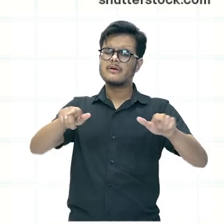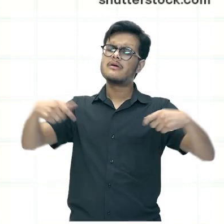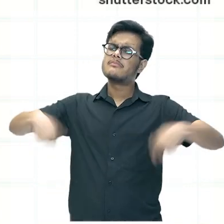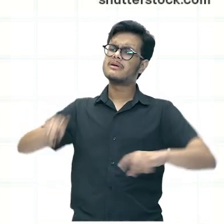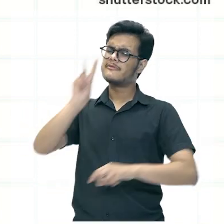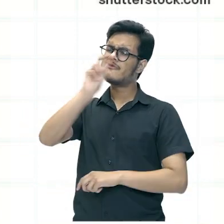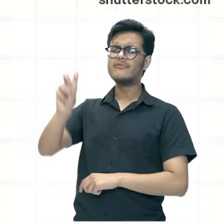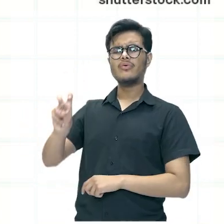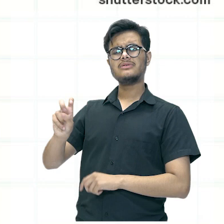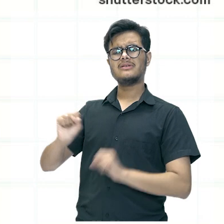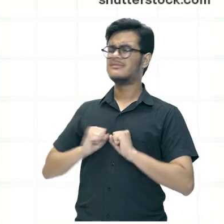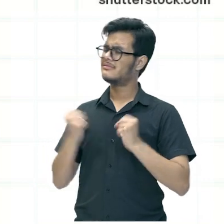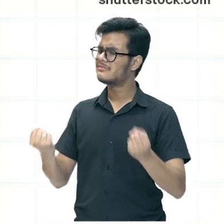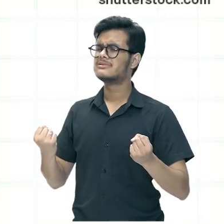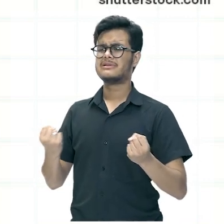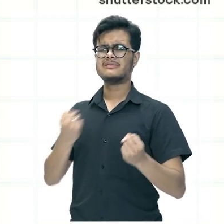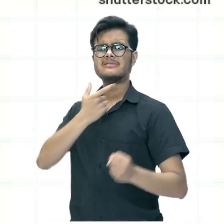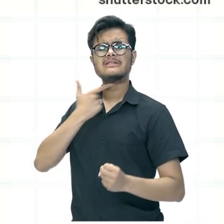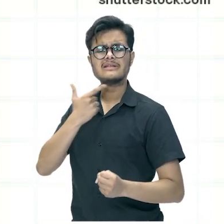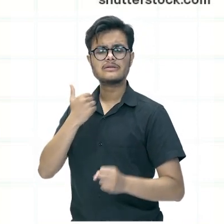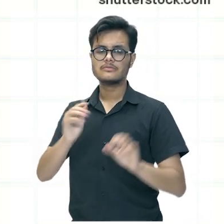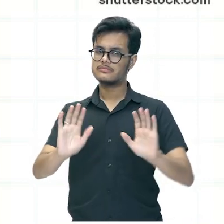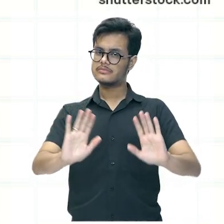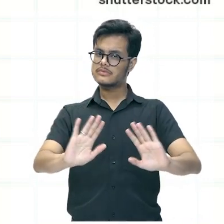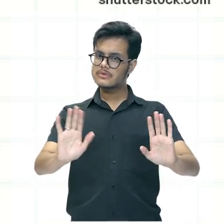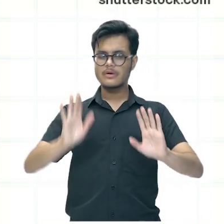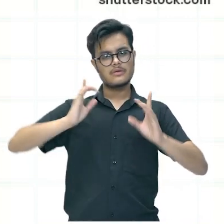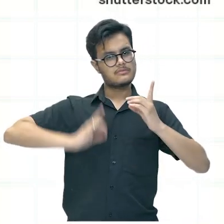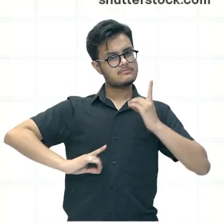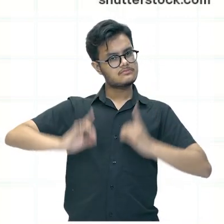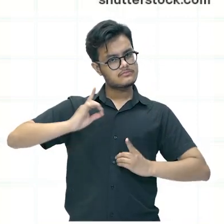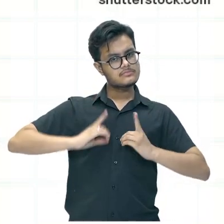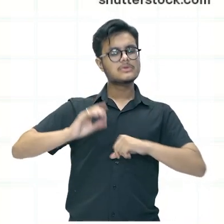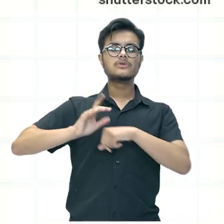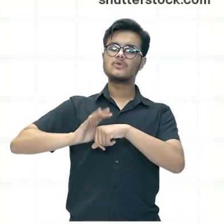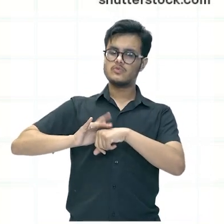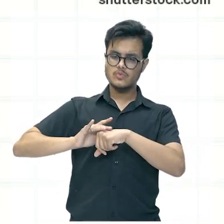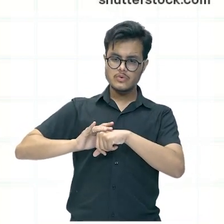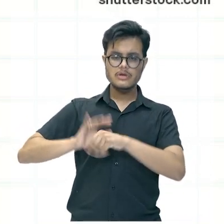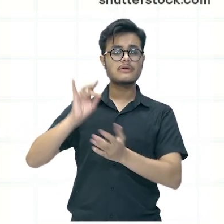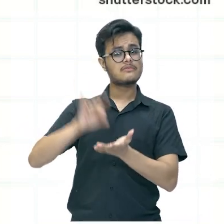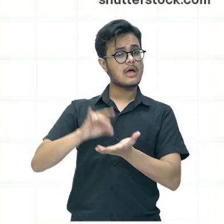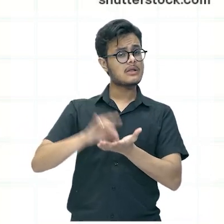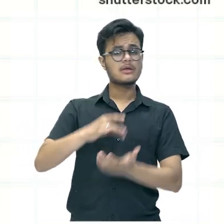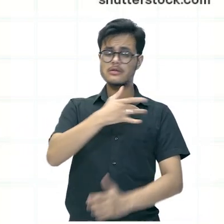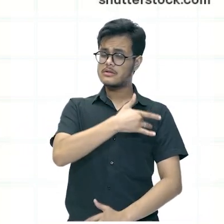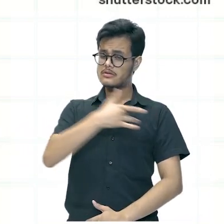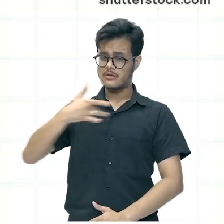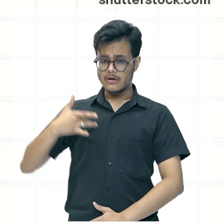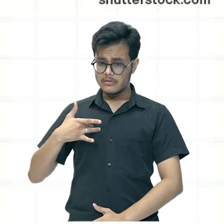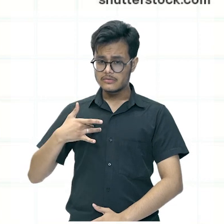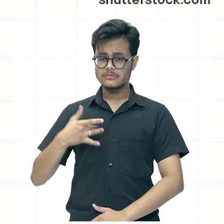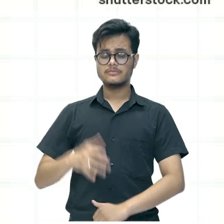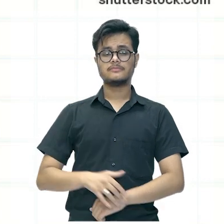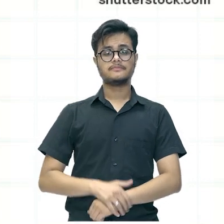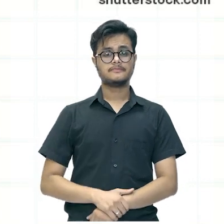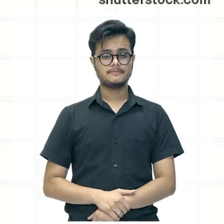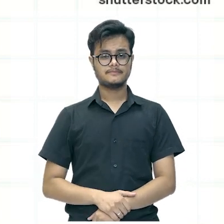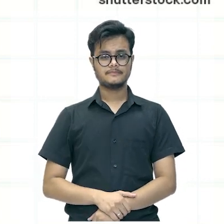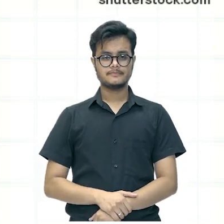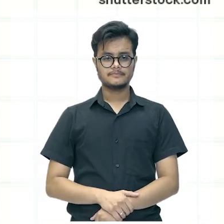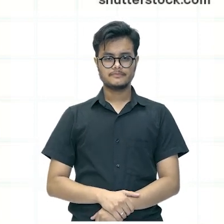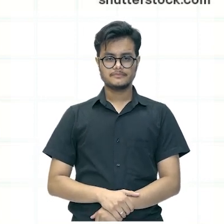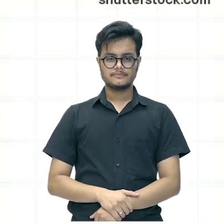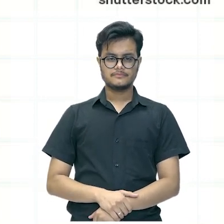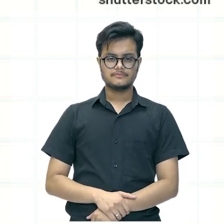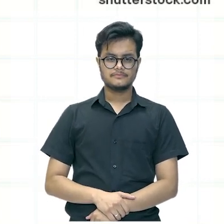vontade. Não é isso, gente. Esse é um problema sério e tem que ser encarado como um problema de saúde, certo? E ele continua, it